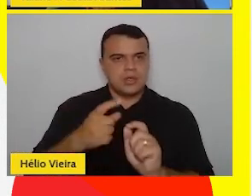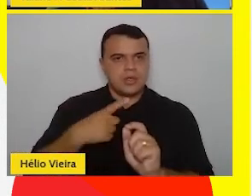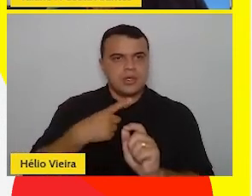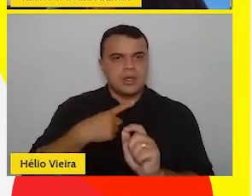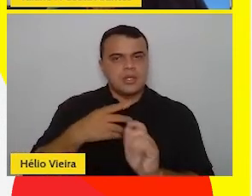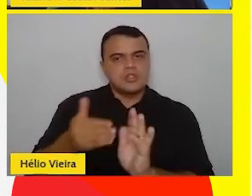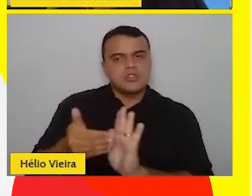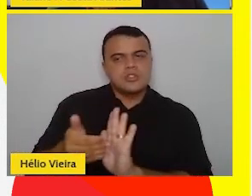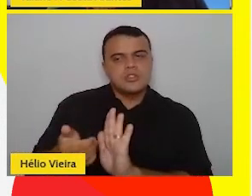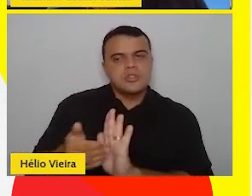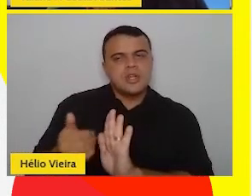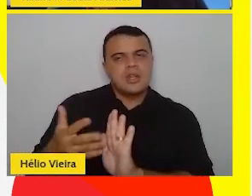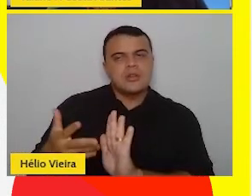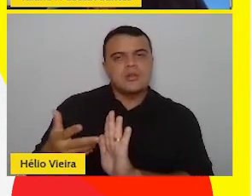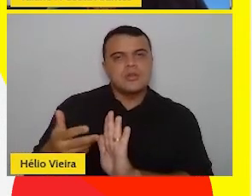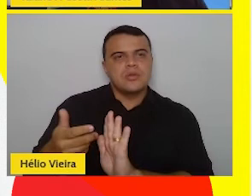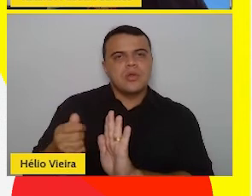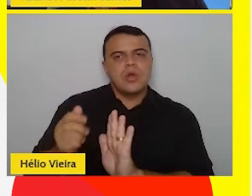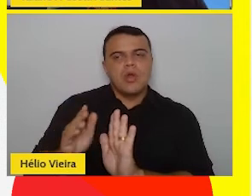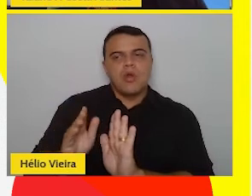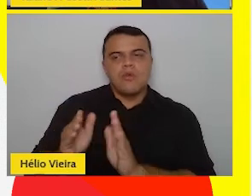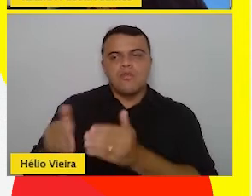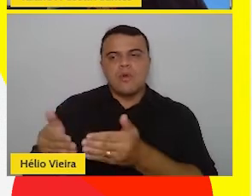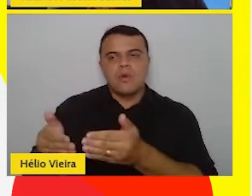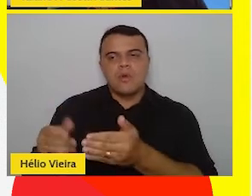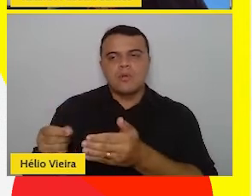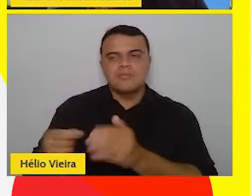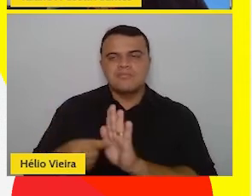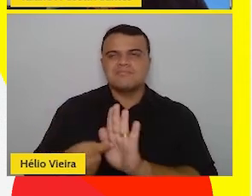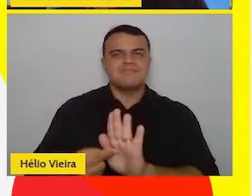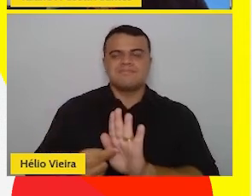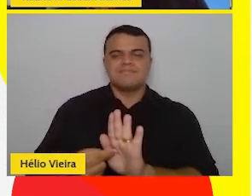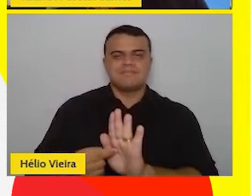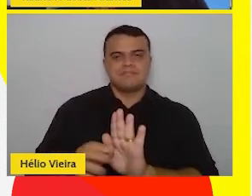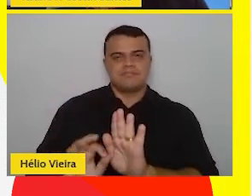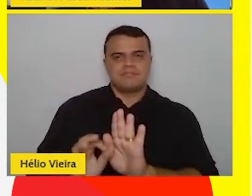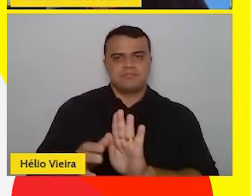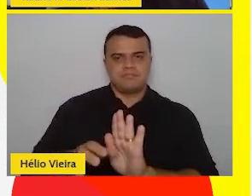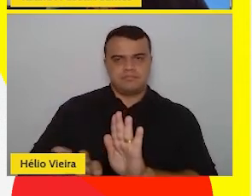tirar todo o foco na representação.